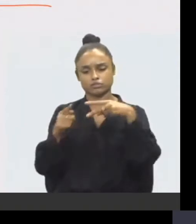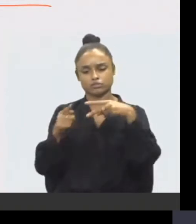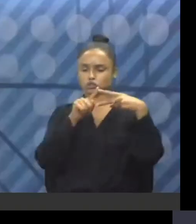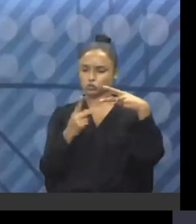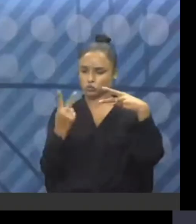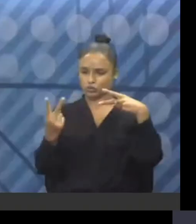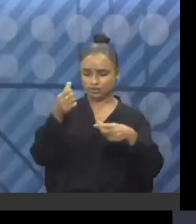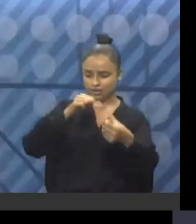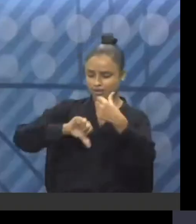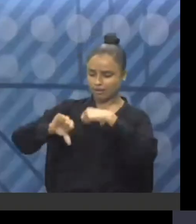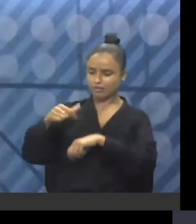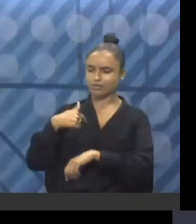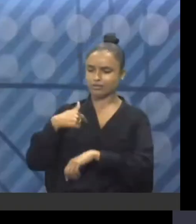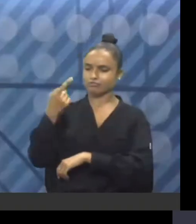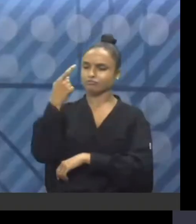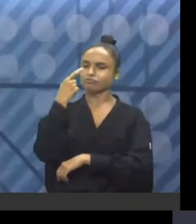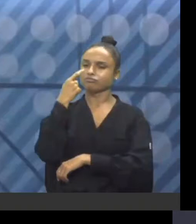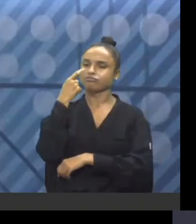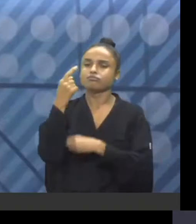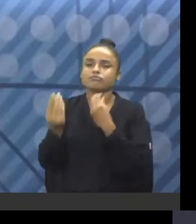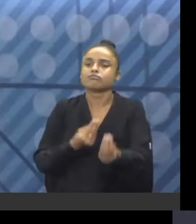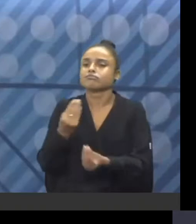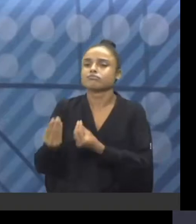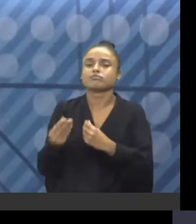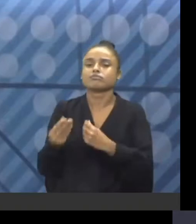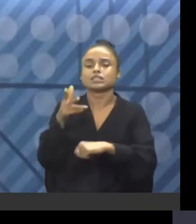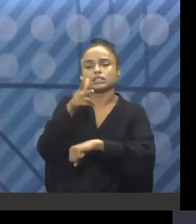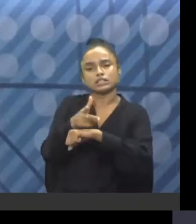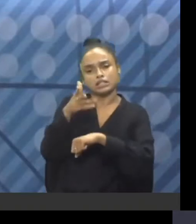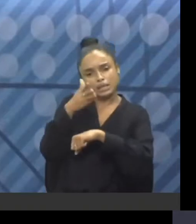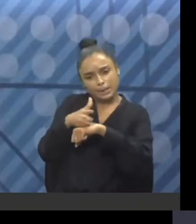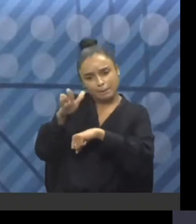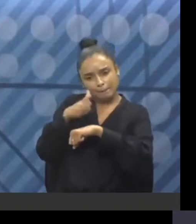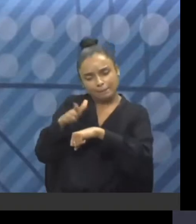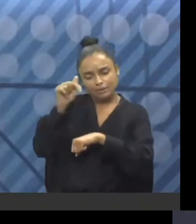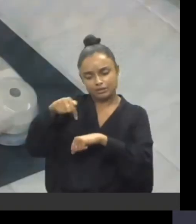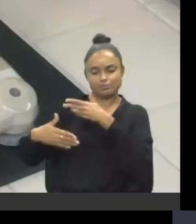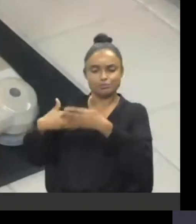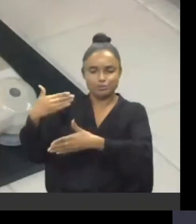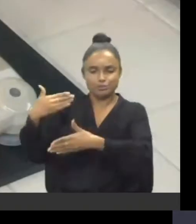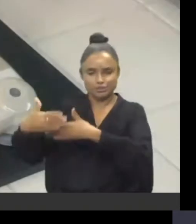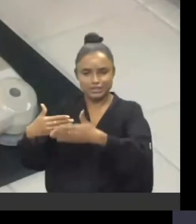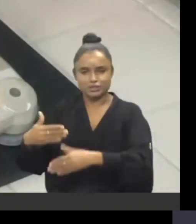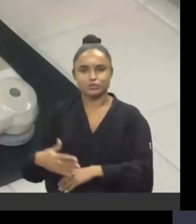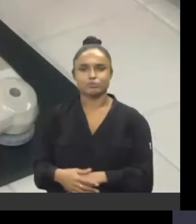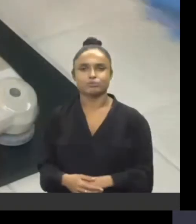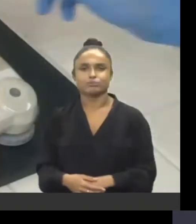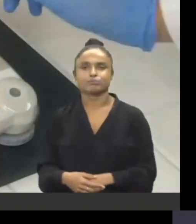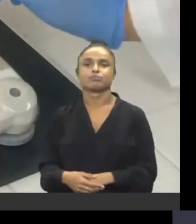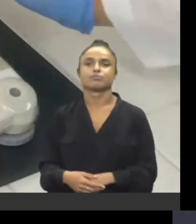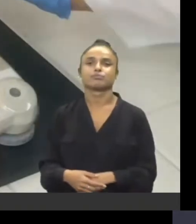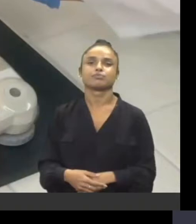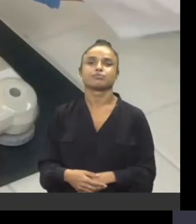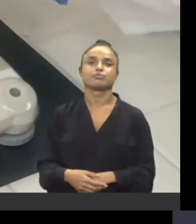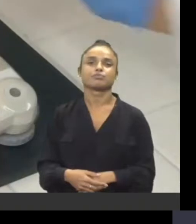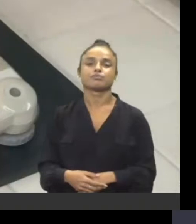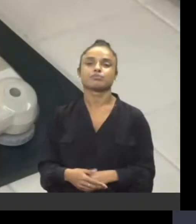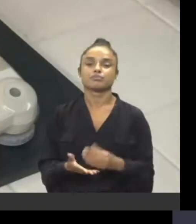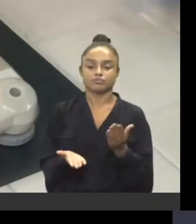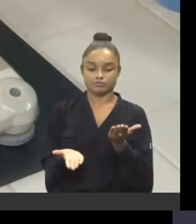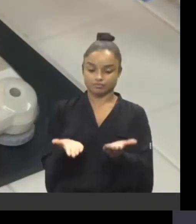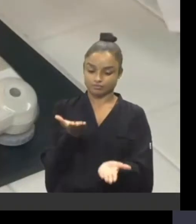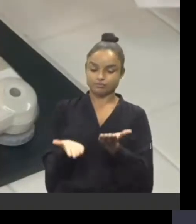a seguir, nós temos um vídeo que vai mostrar como que é realizado esses procedimentos. Então, inicialmente, nós vamos